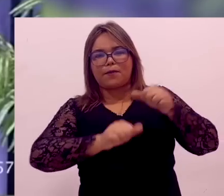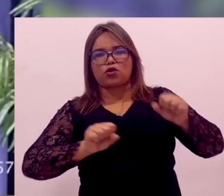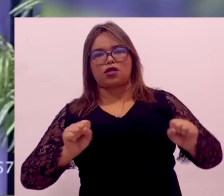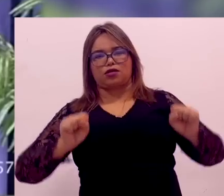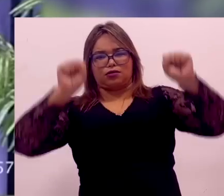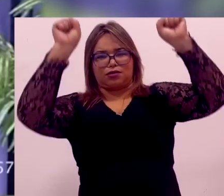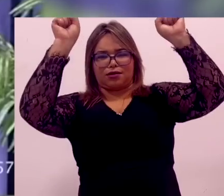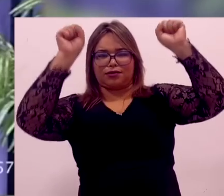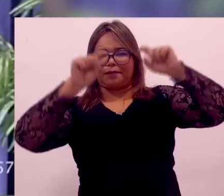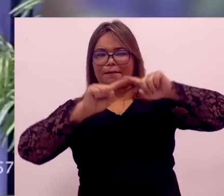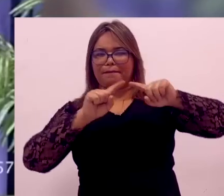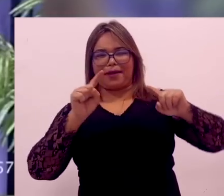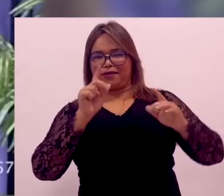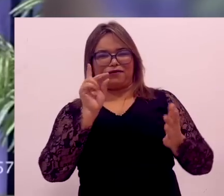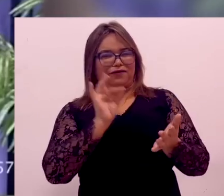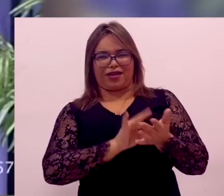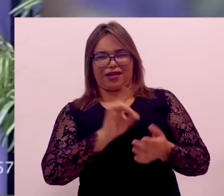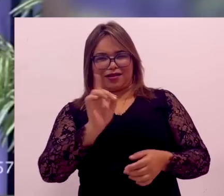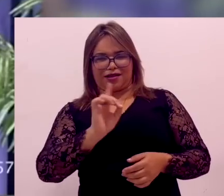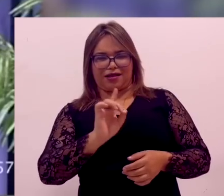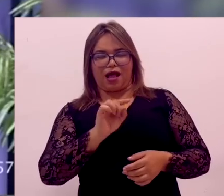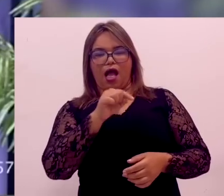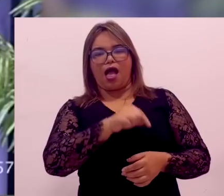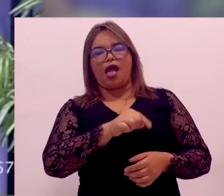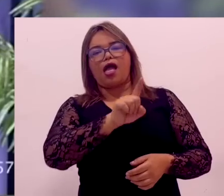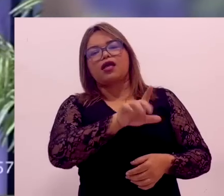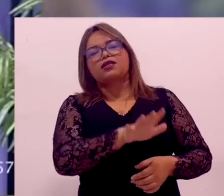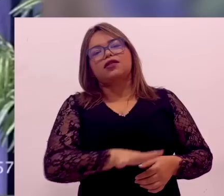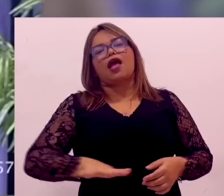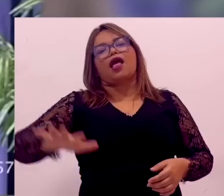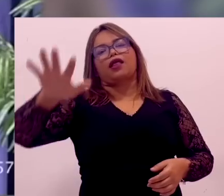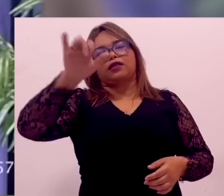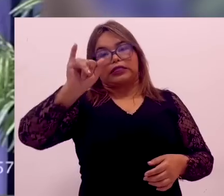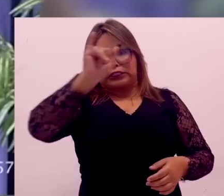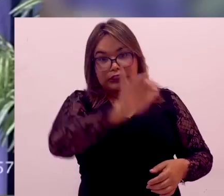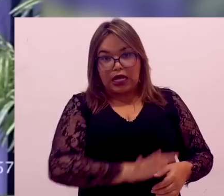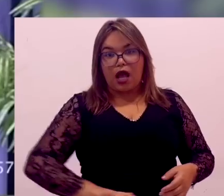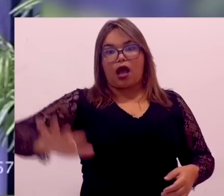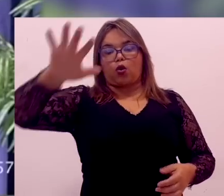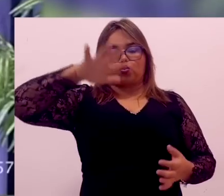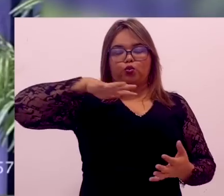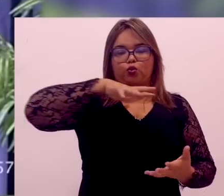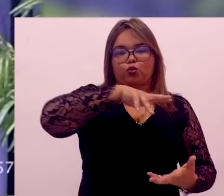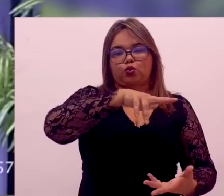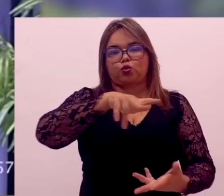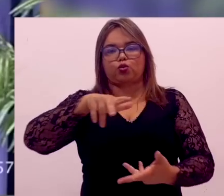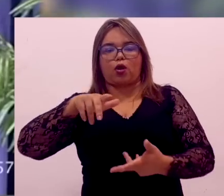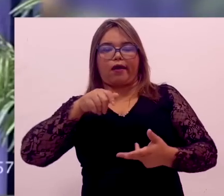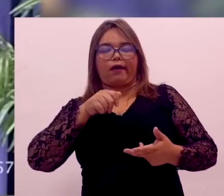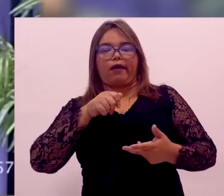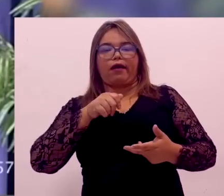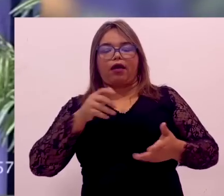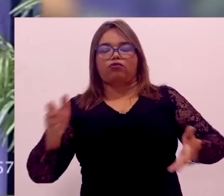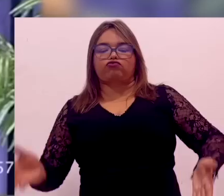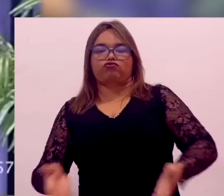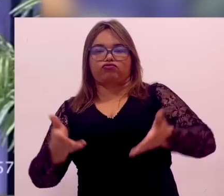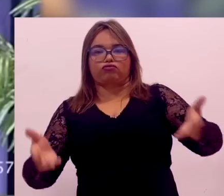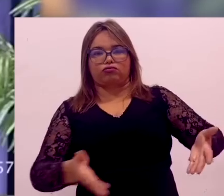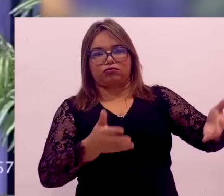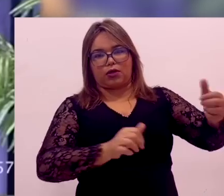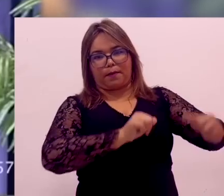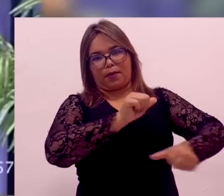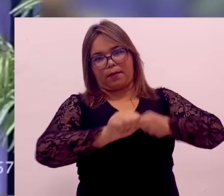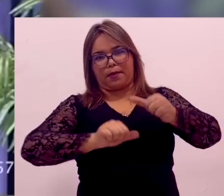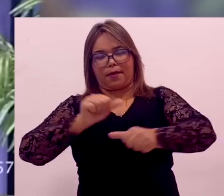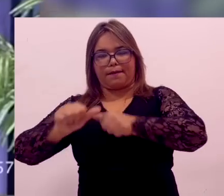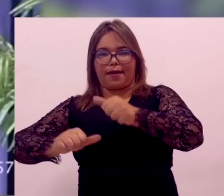embora não seja nenhum braço protestante. Ela é um braço internacional para causar as mudanças que